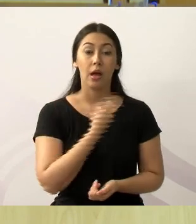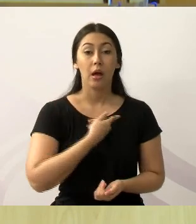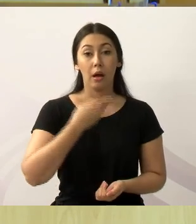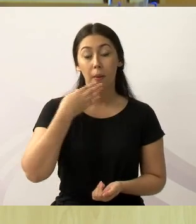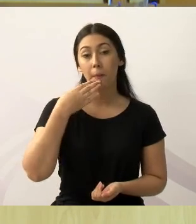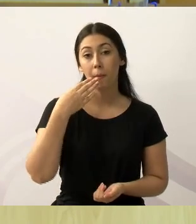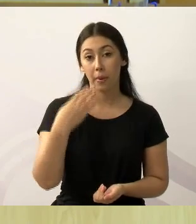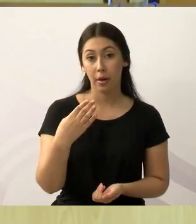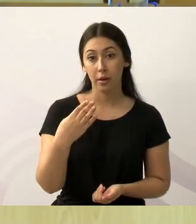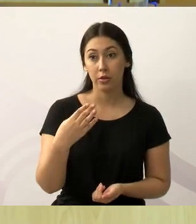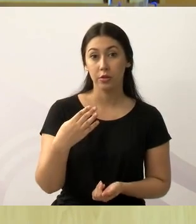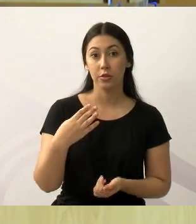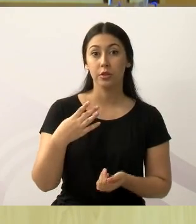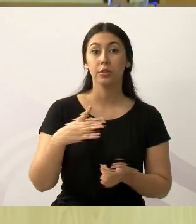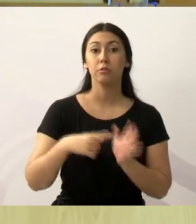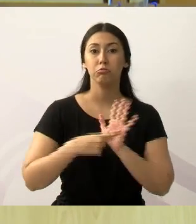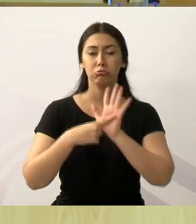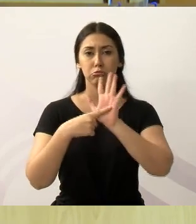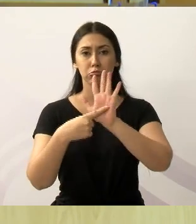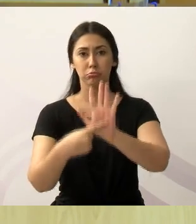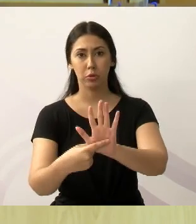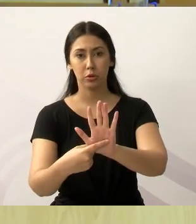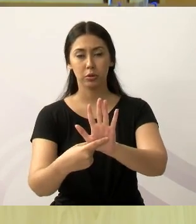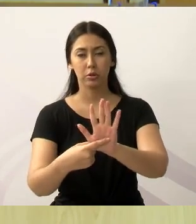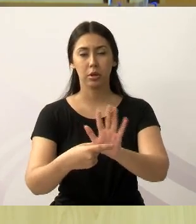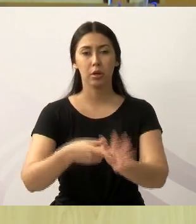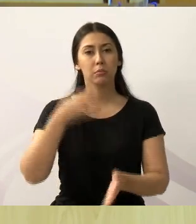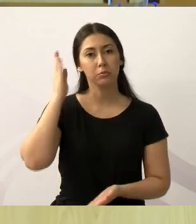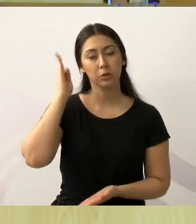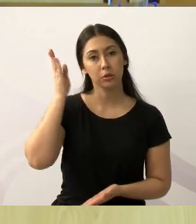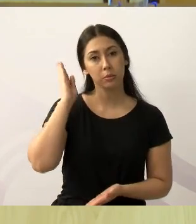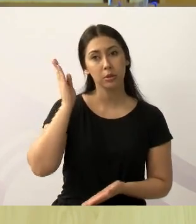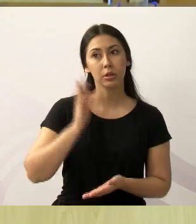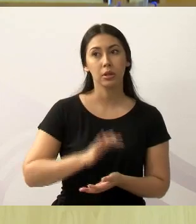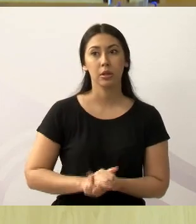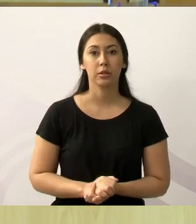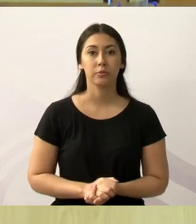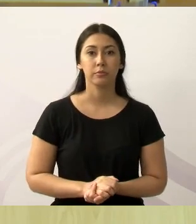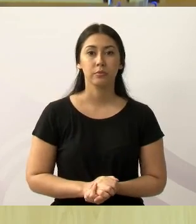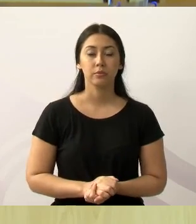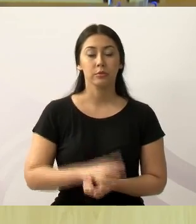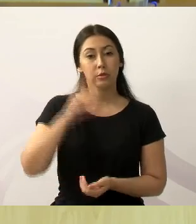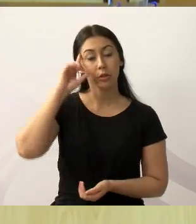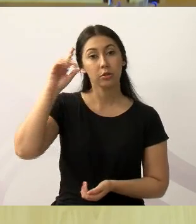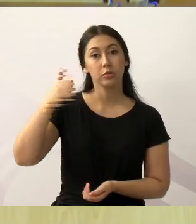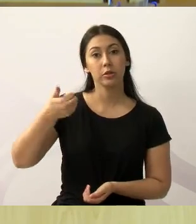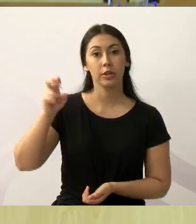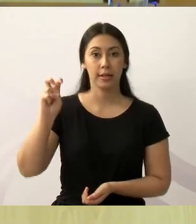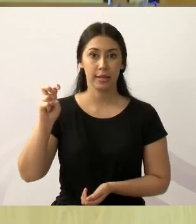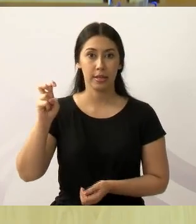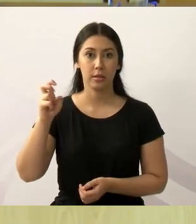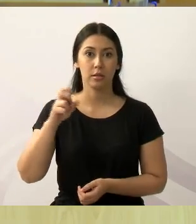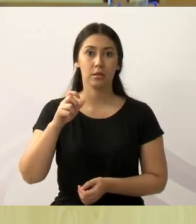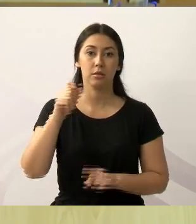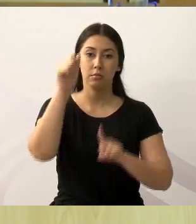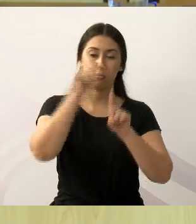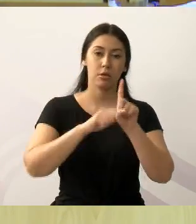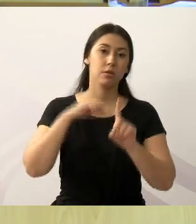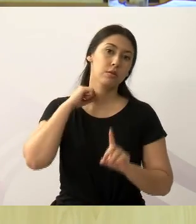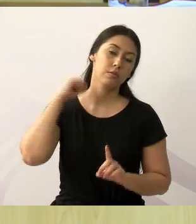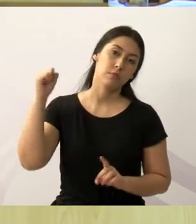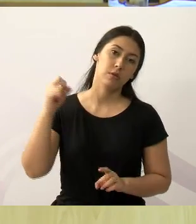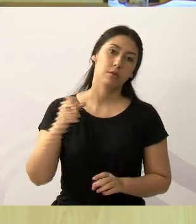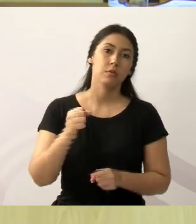divulgado e encaminhado à câmara municipal de taubaté sala das sessões quinze de abril de 2020